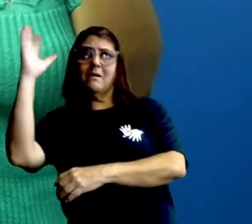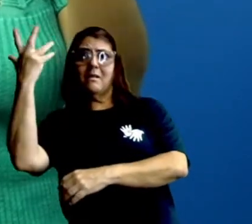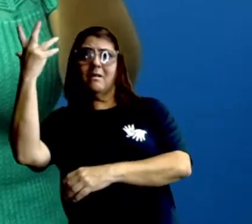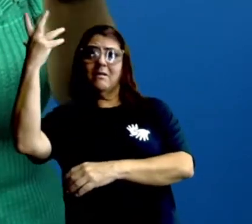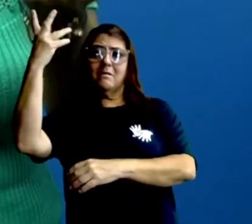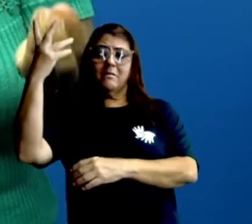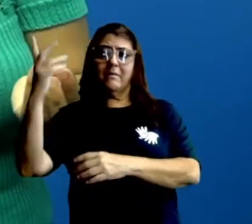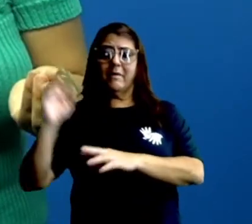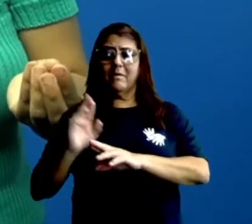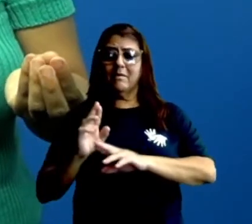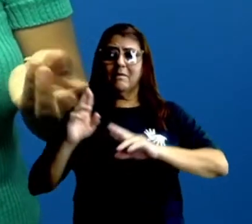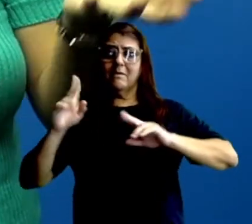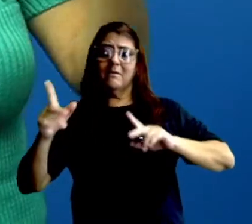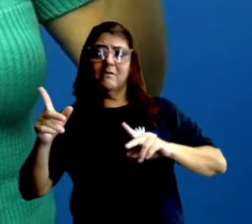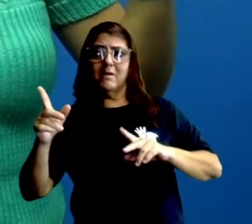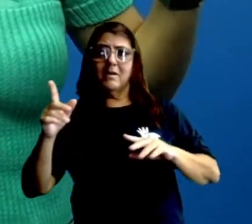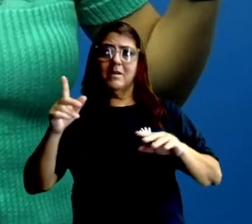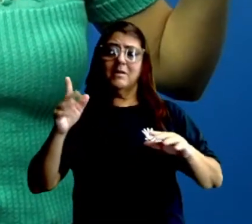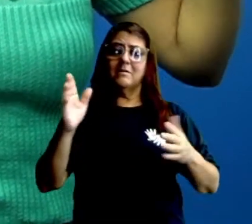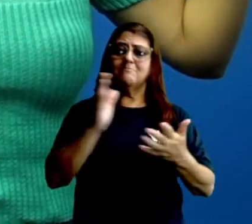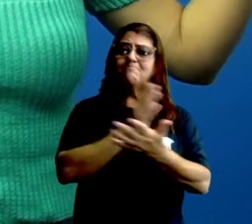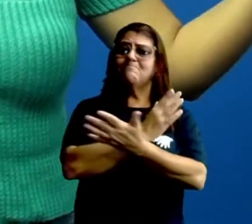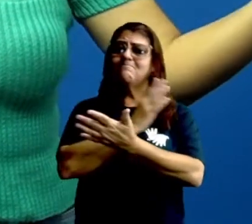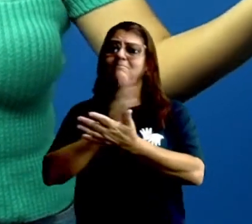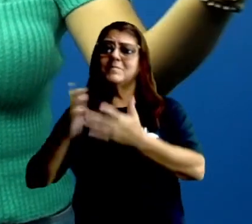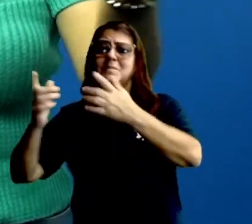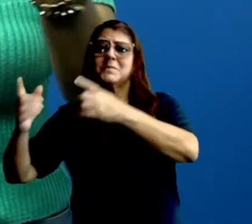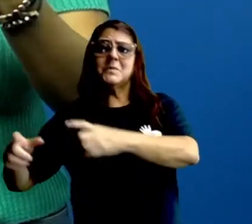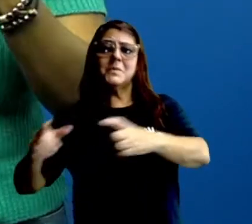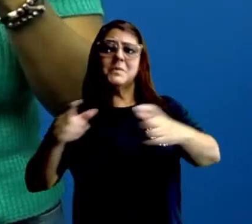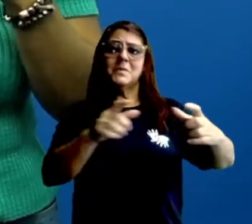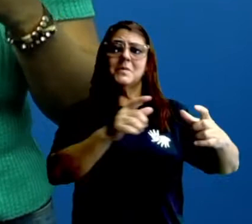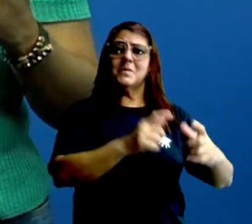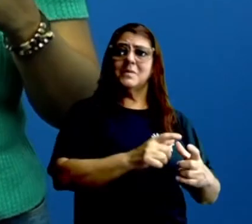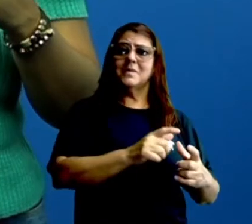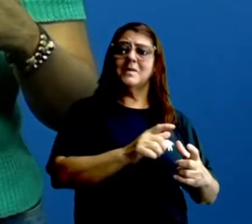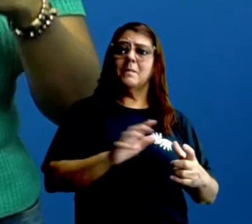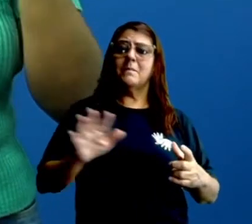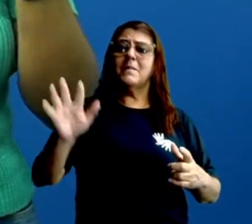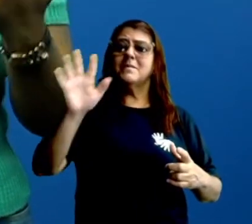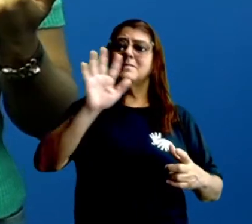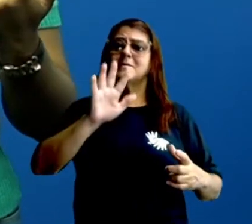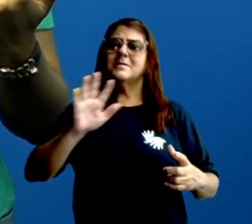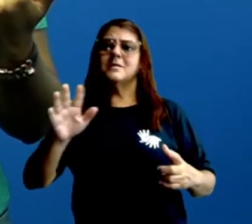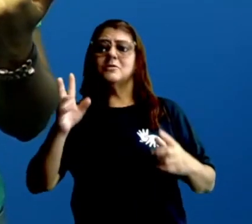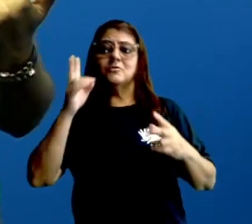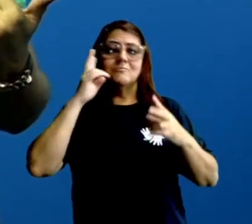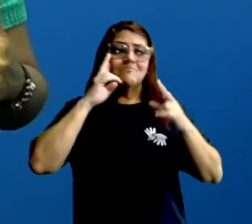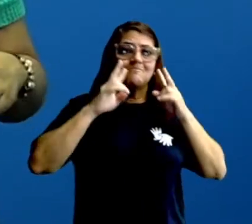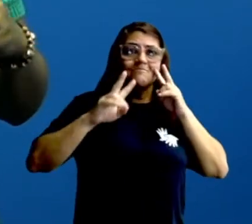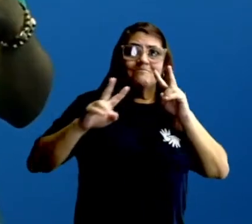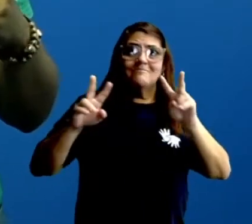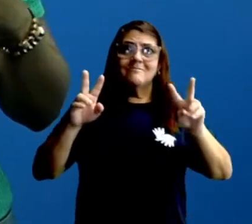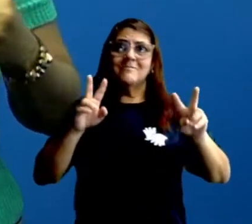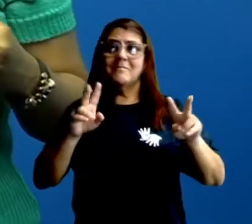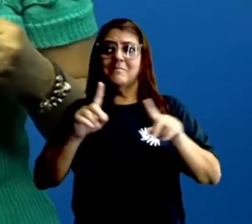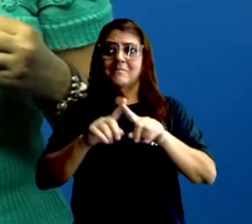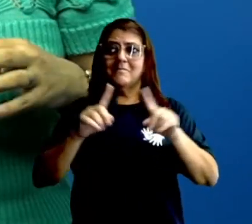estar diretamente relacionado com essa questão da paisagem que a gente consegue visualizar